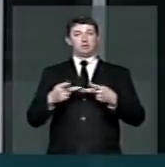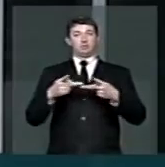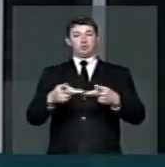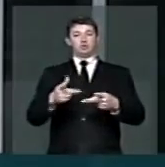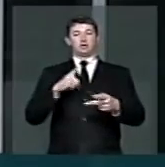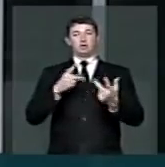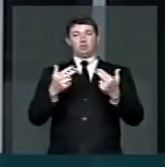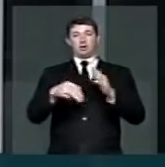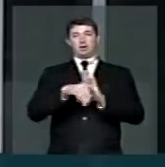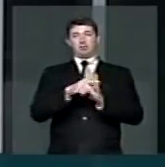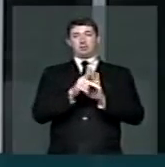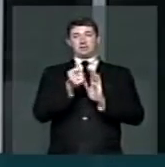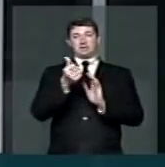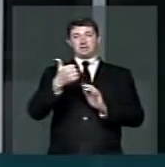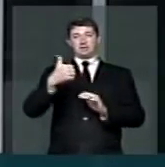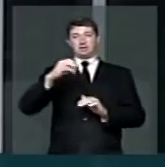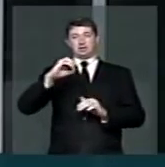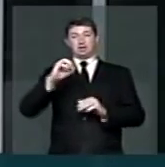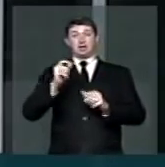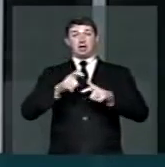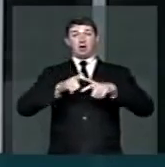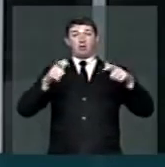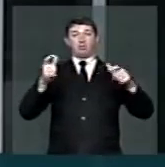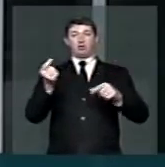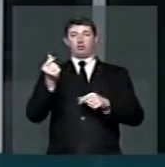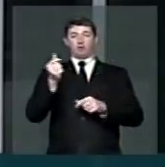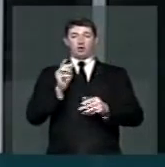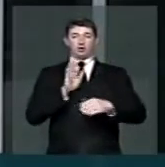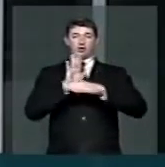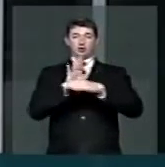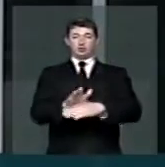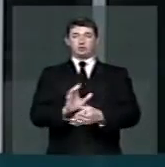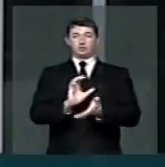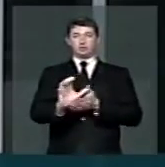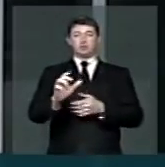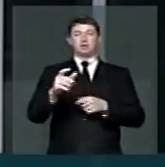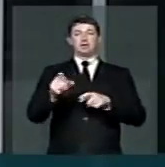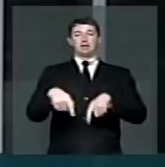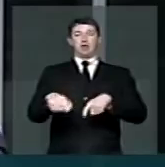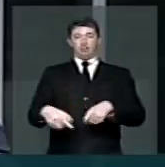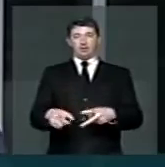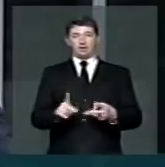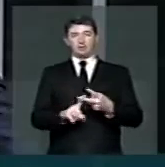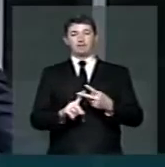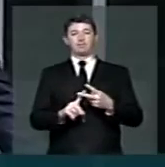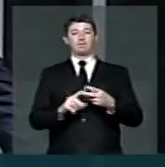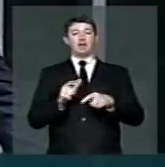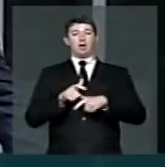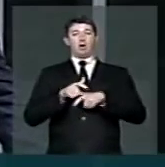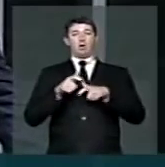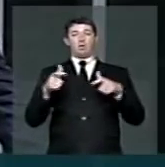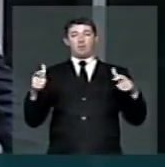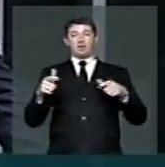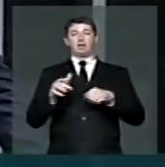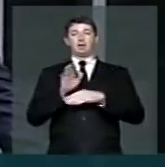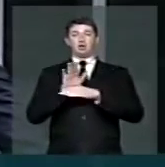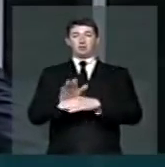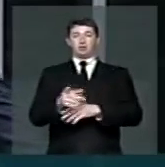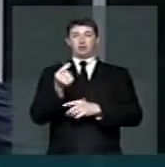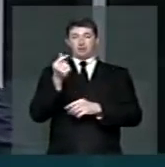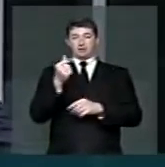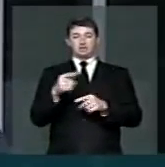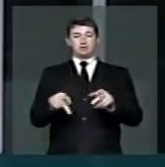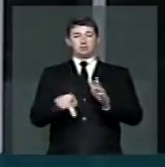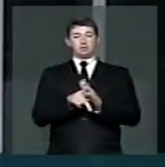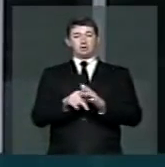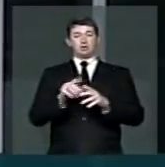medida provisória 610, que amplia o valor do benefício Garantia Safra, amplia o auxílio emergencial financeiro relativo